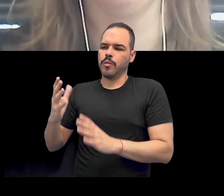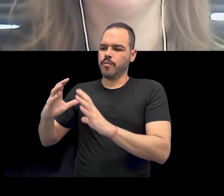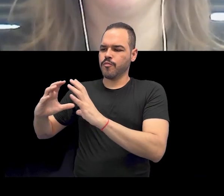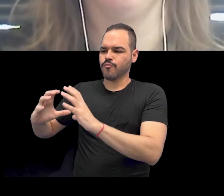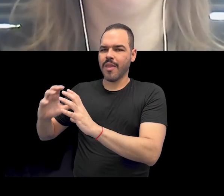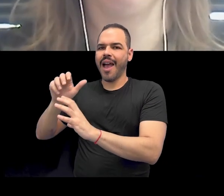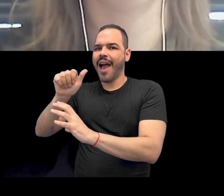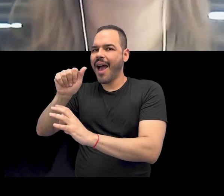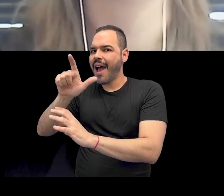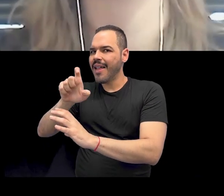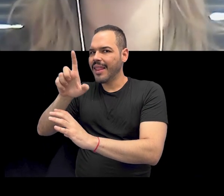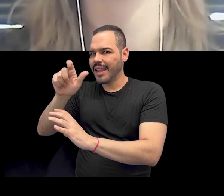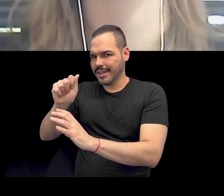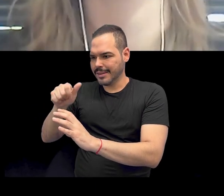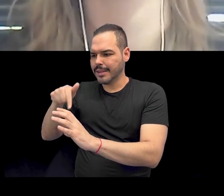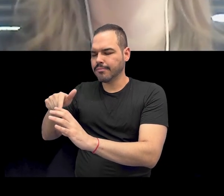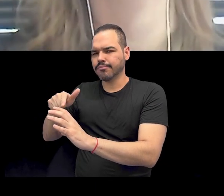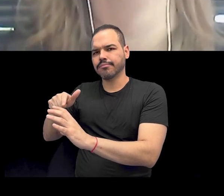da Alexa.